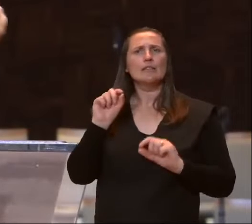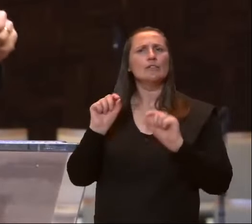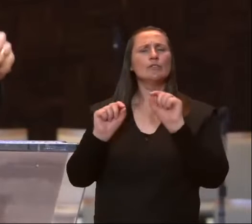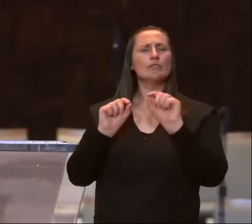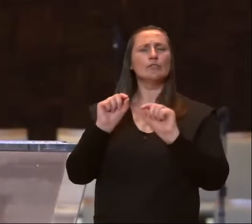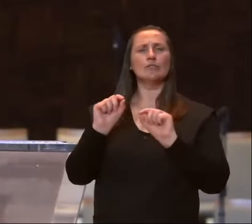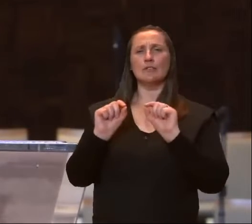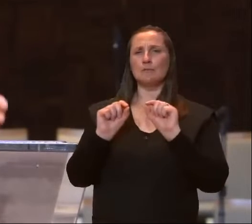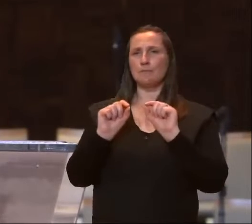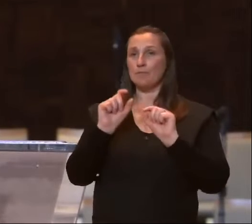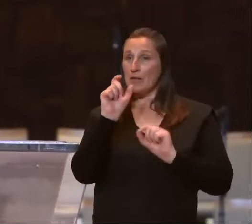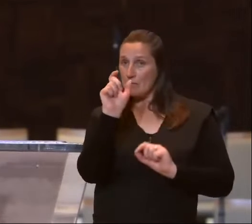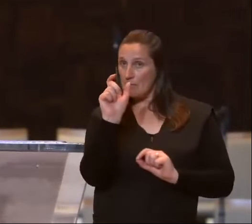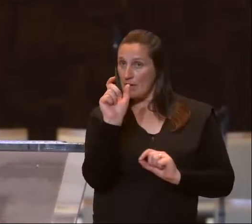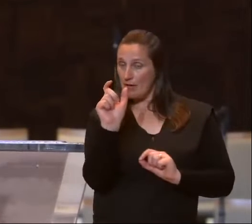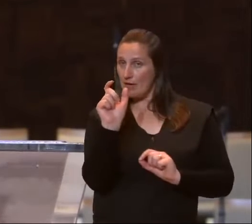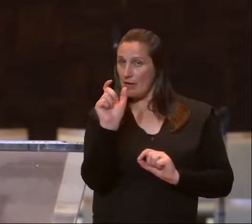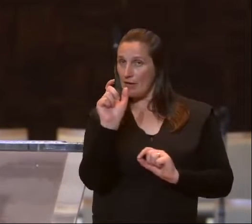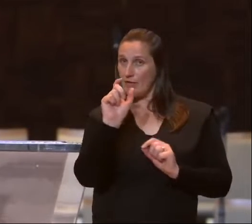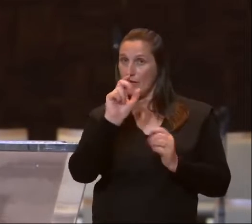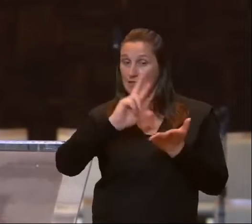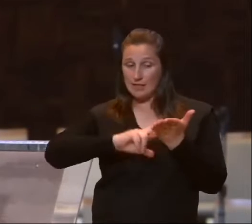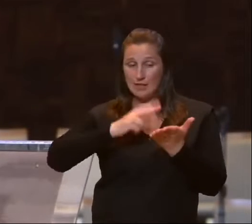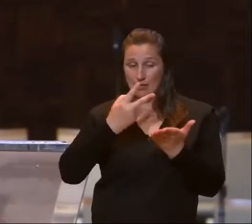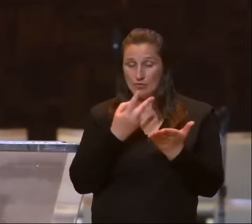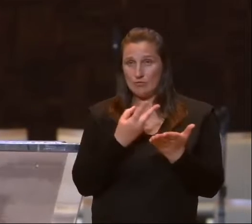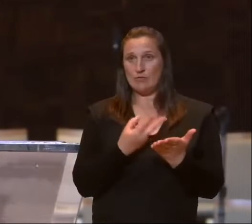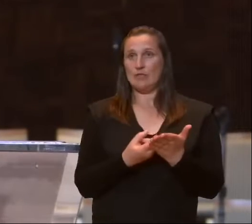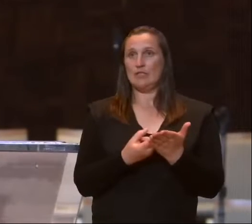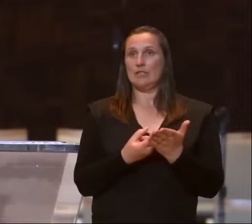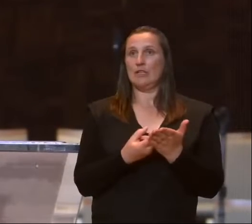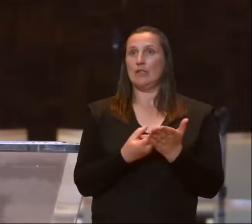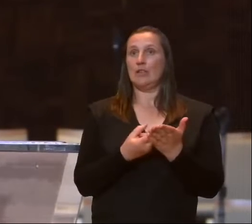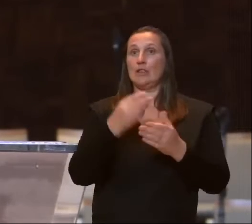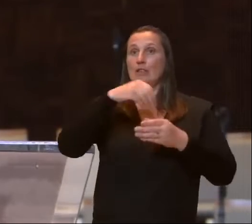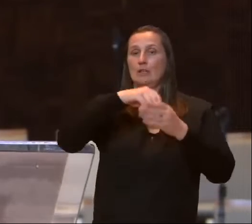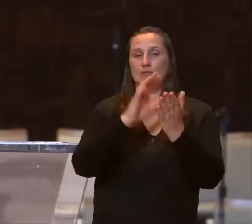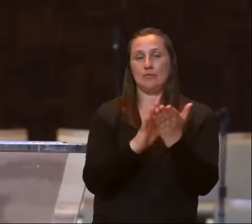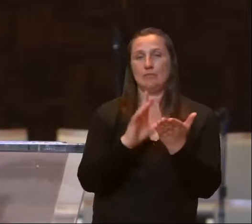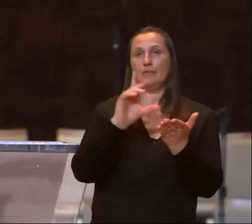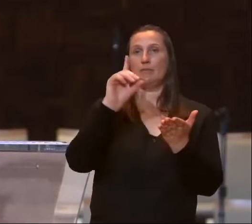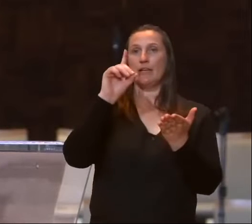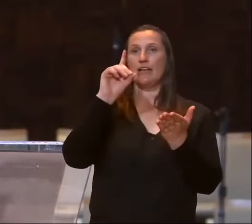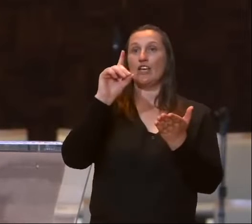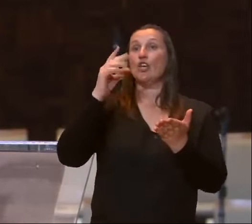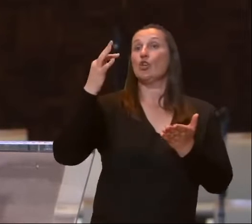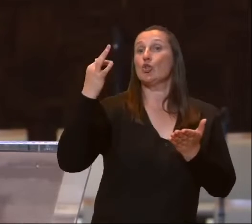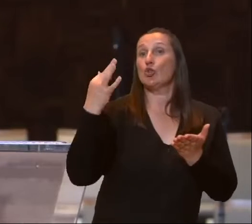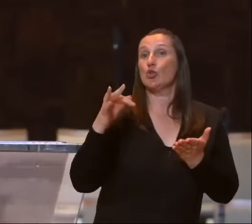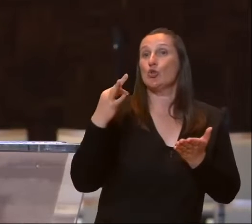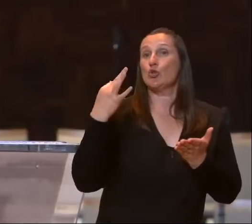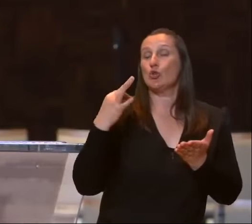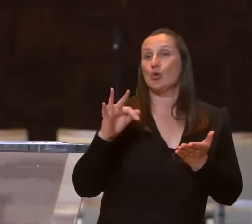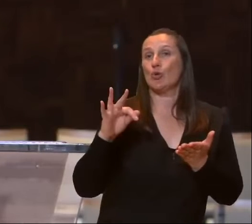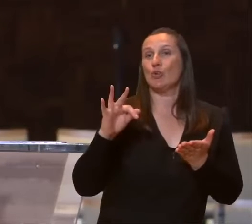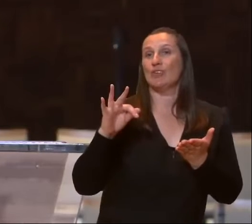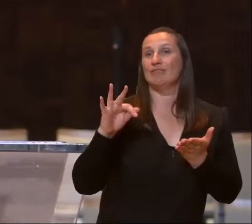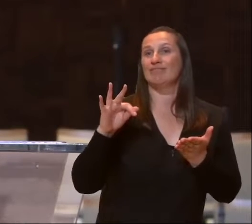algumas vezes essa palavra é traduzida na Bíblia como dor e